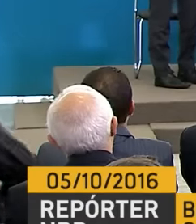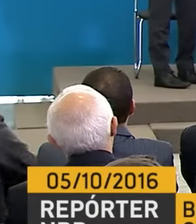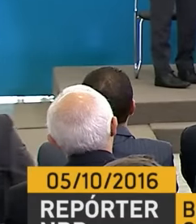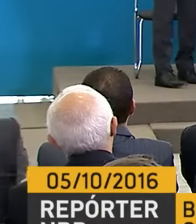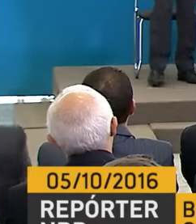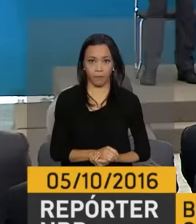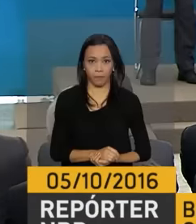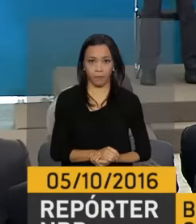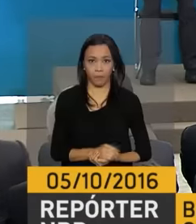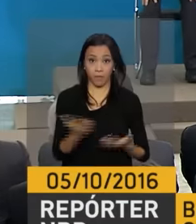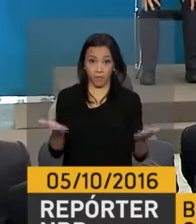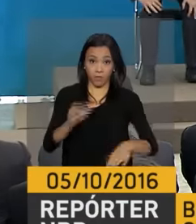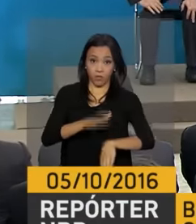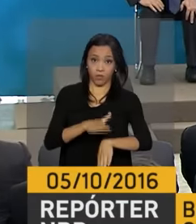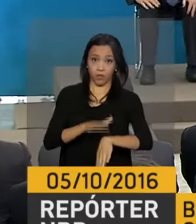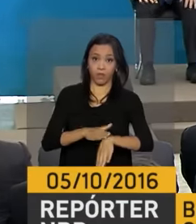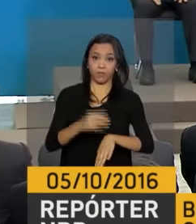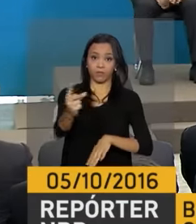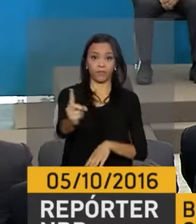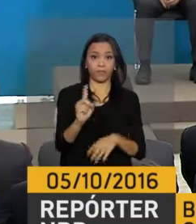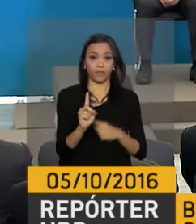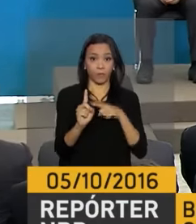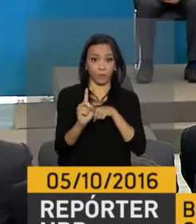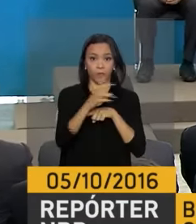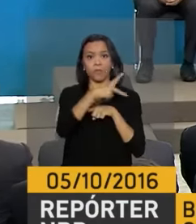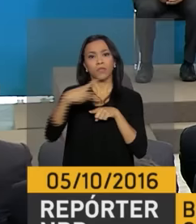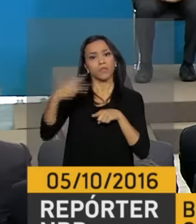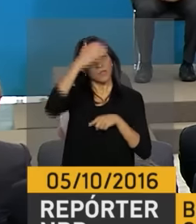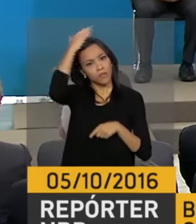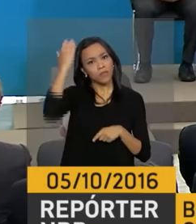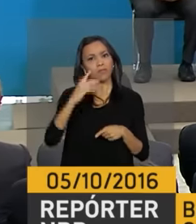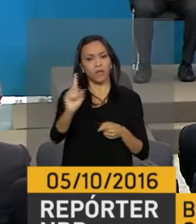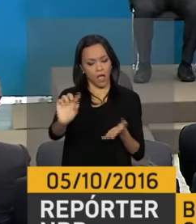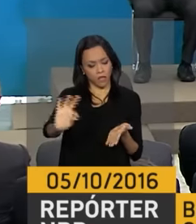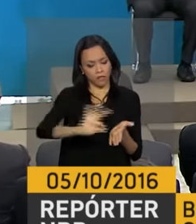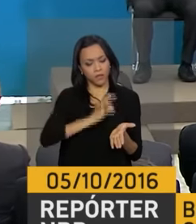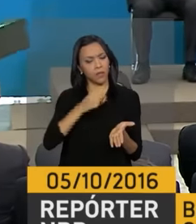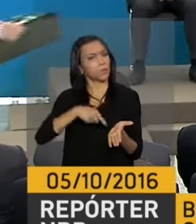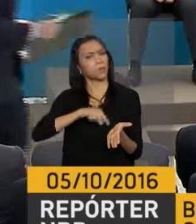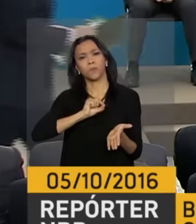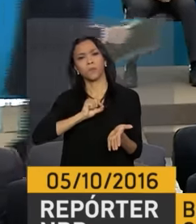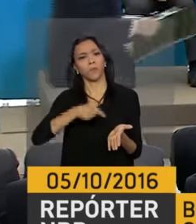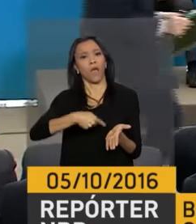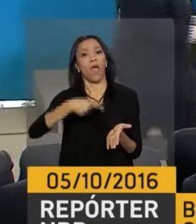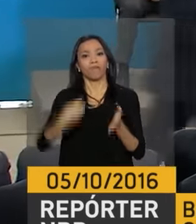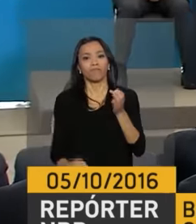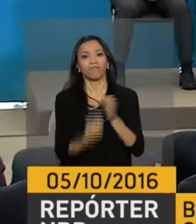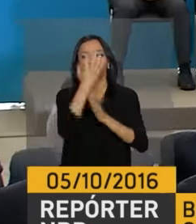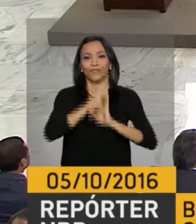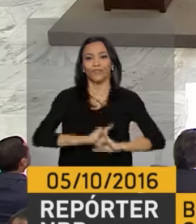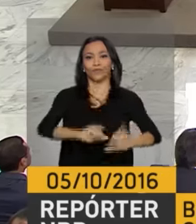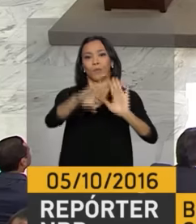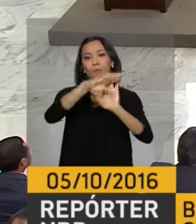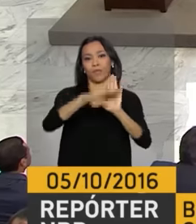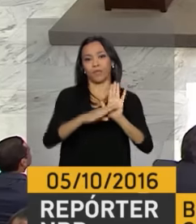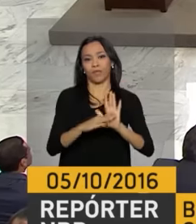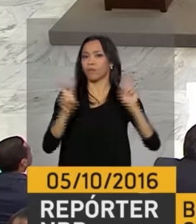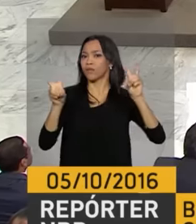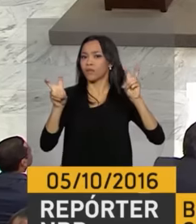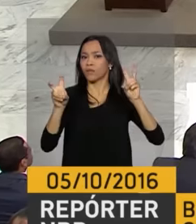Neste momento, o Presidente da República assina o decreto que institui o Programa Criança